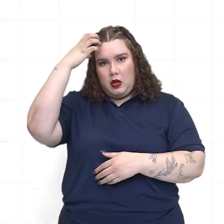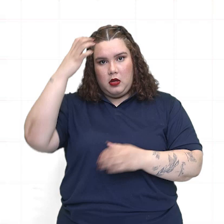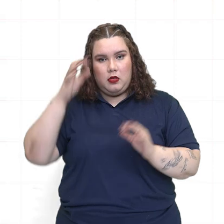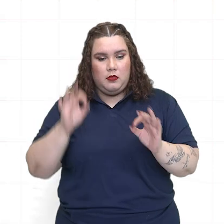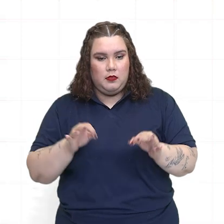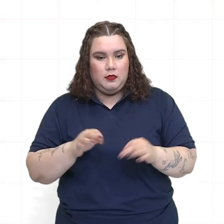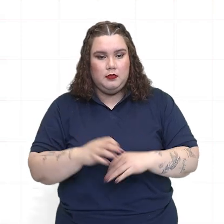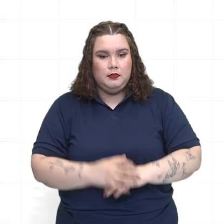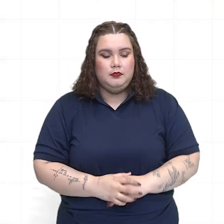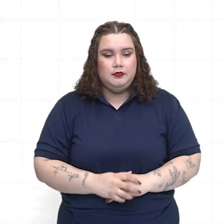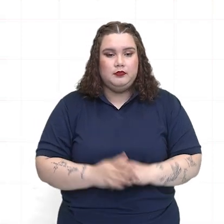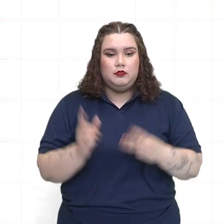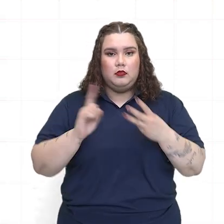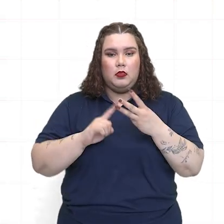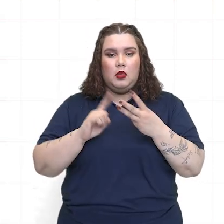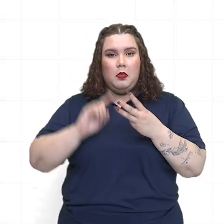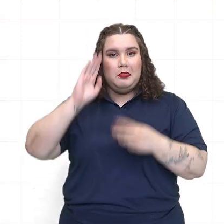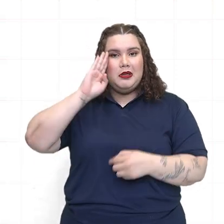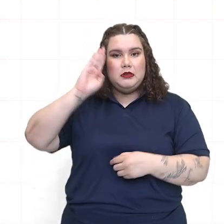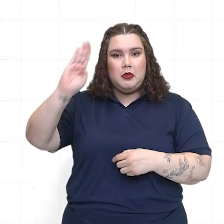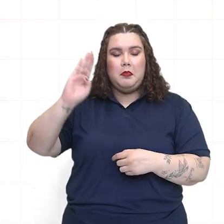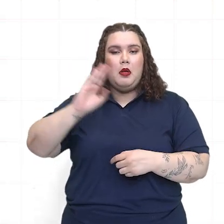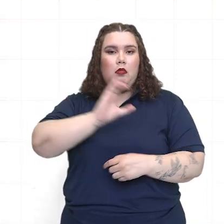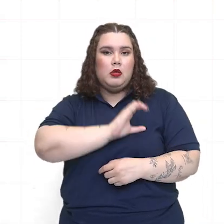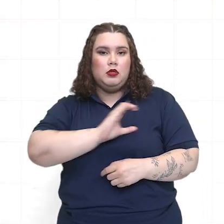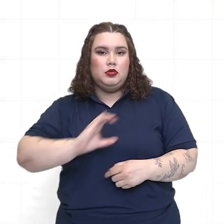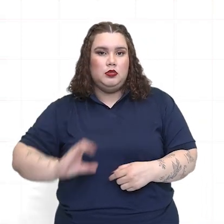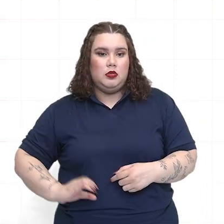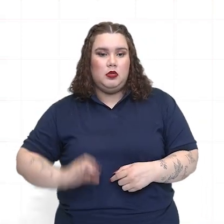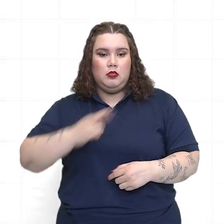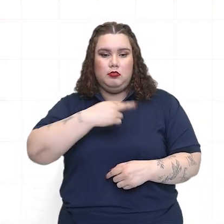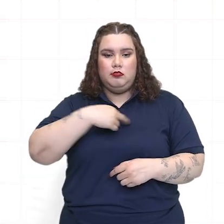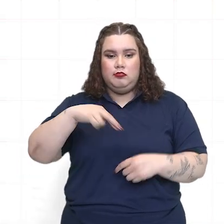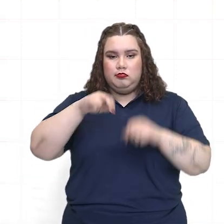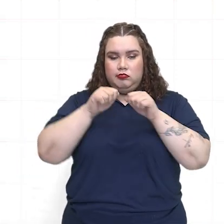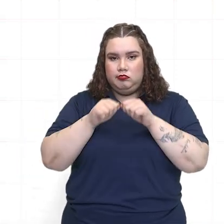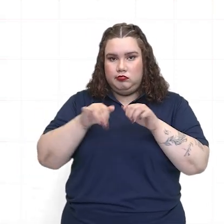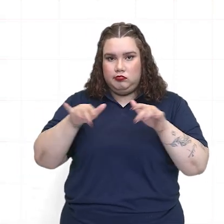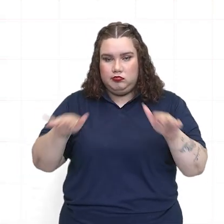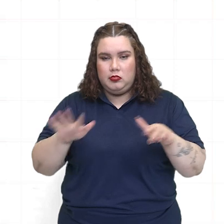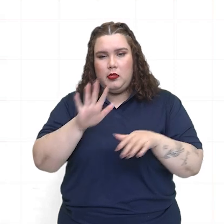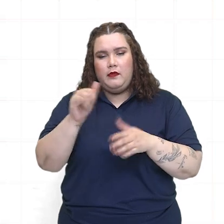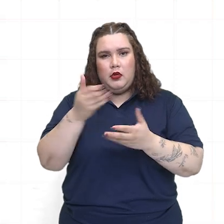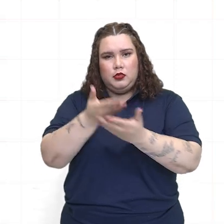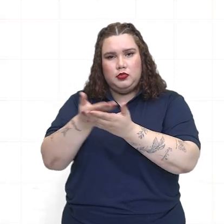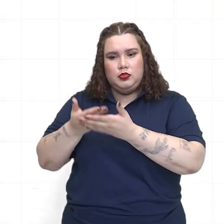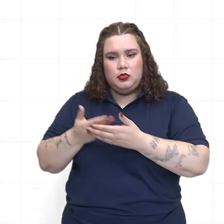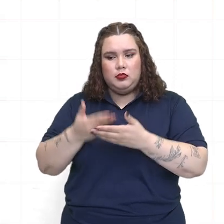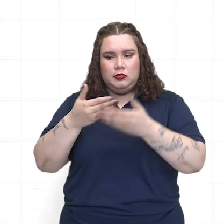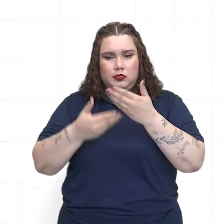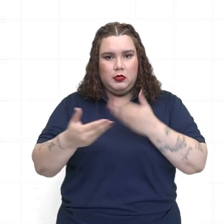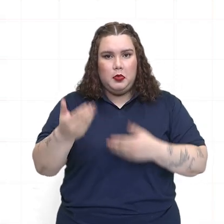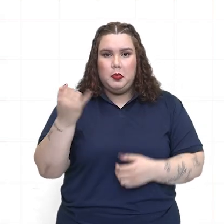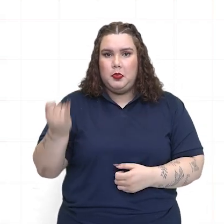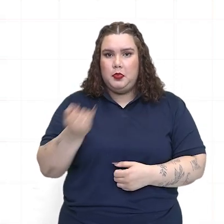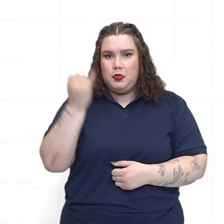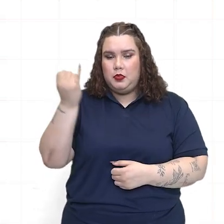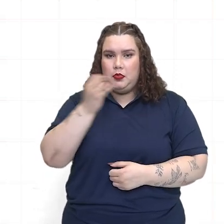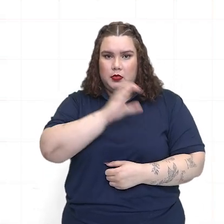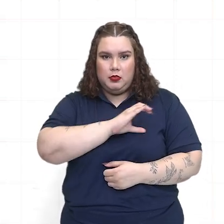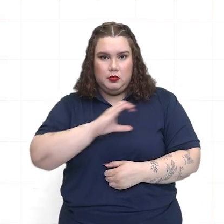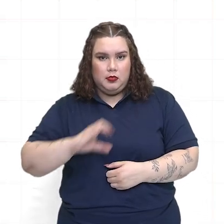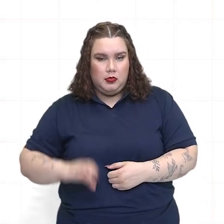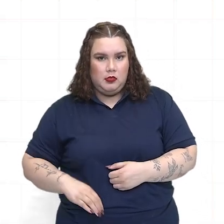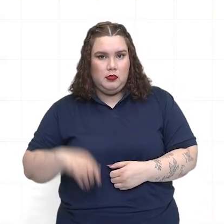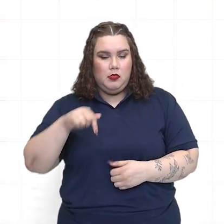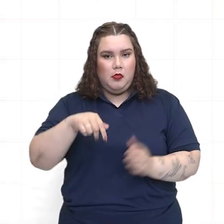só, o predomínio do cristianismo, e que vamos ver um pouco mais à frente a importância, né, do